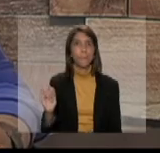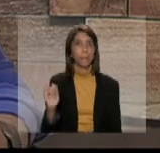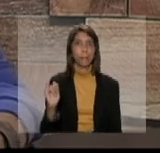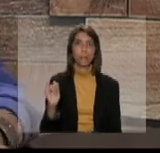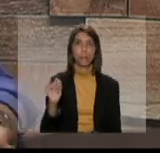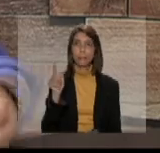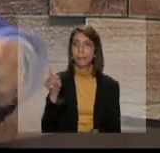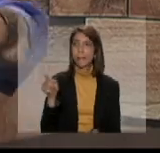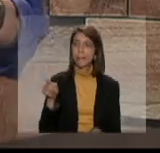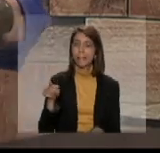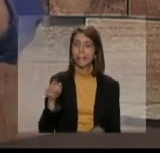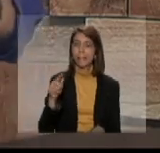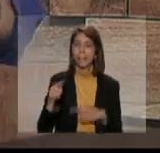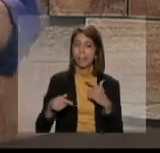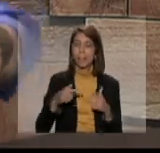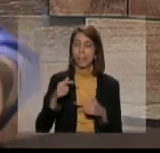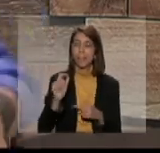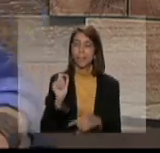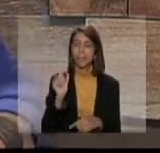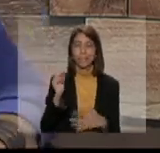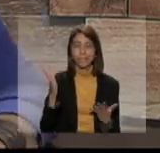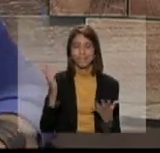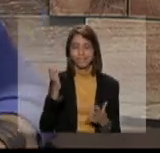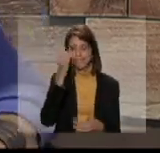um fã